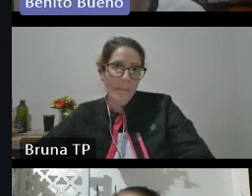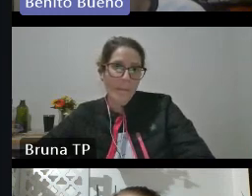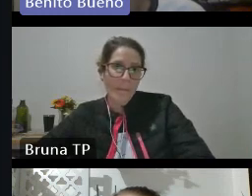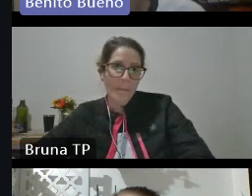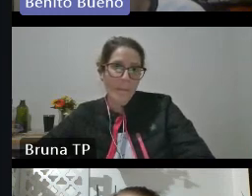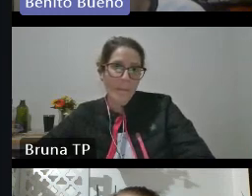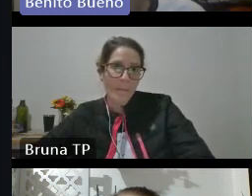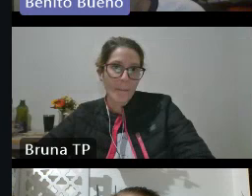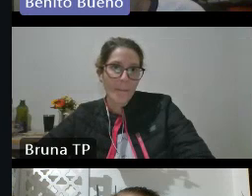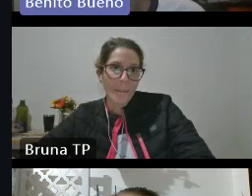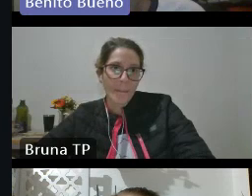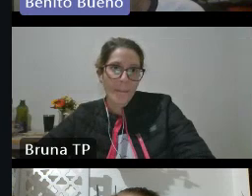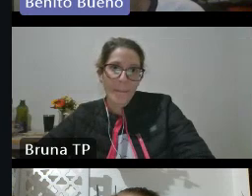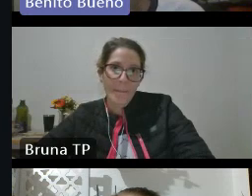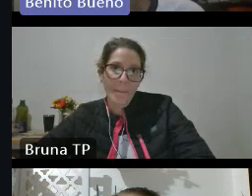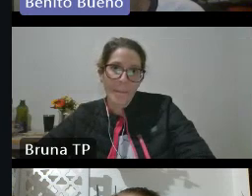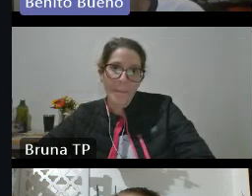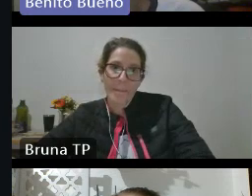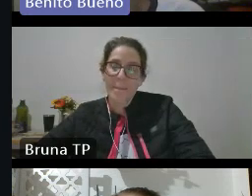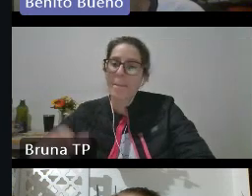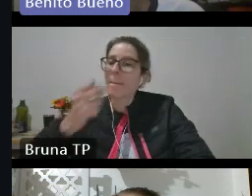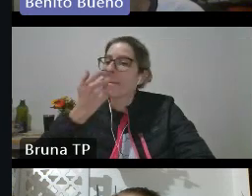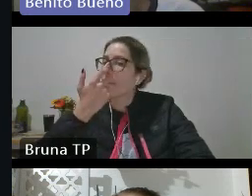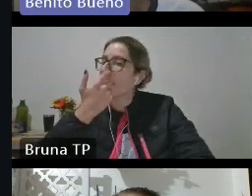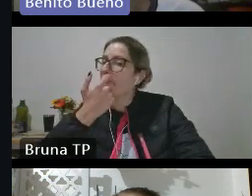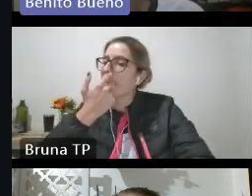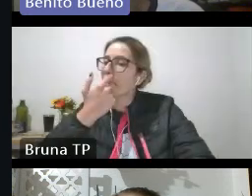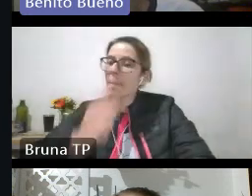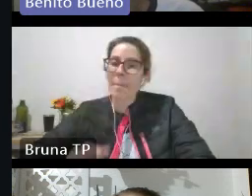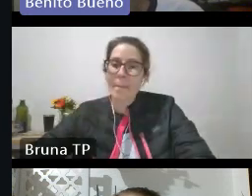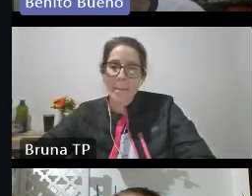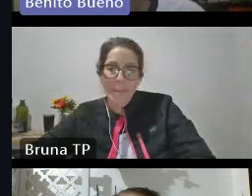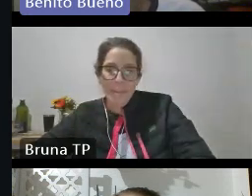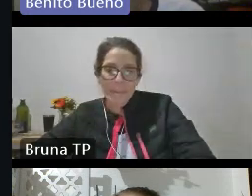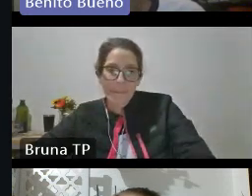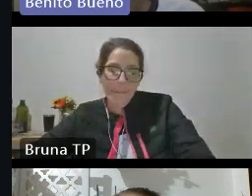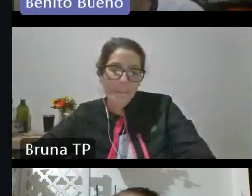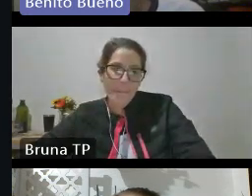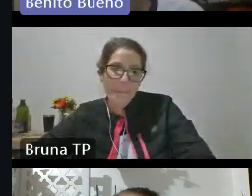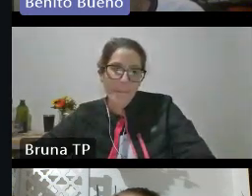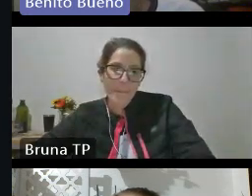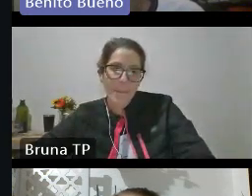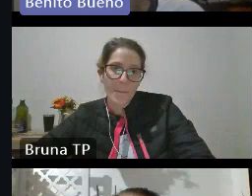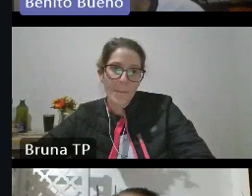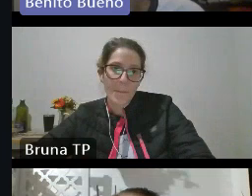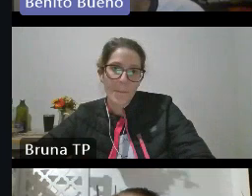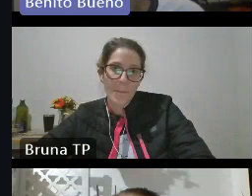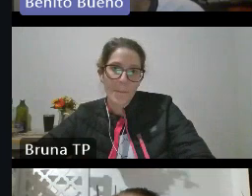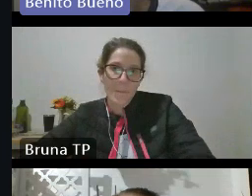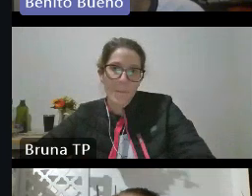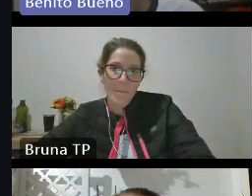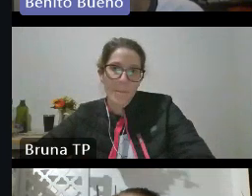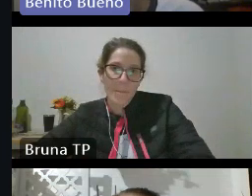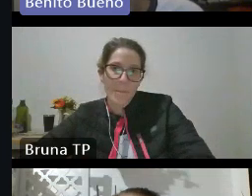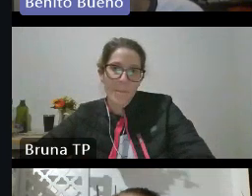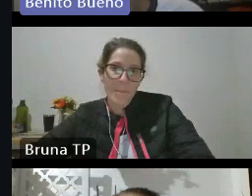No Brasil, são cerca de 3.000 juízes na primeira instância. Se você dividir